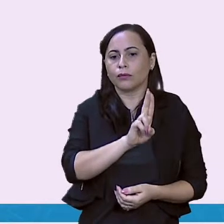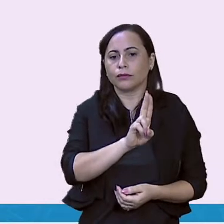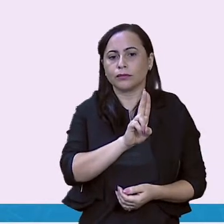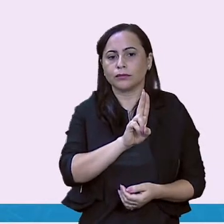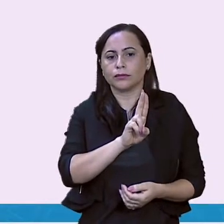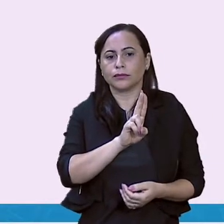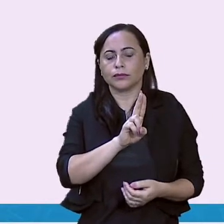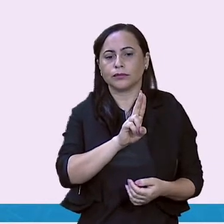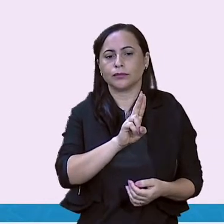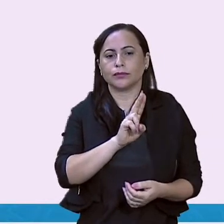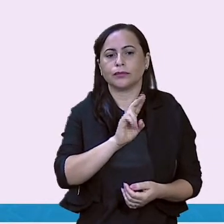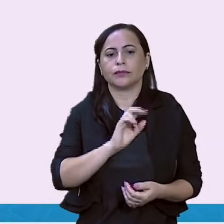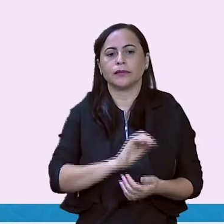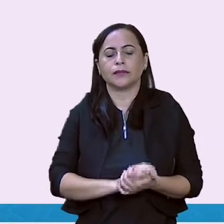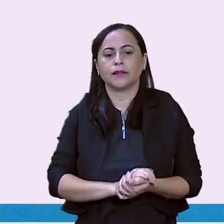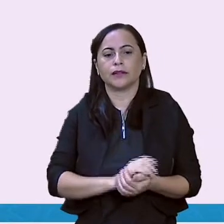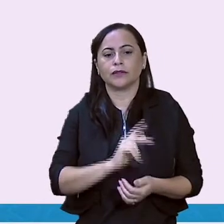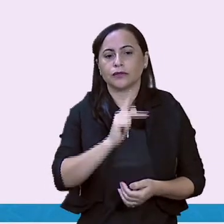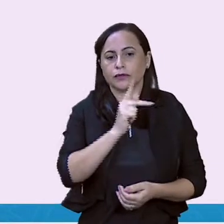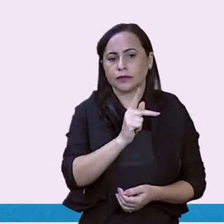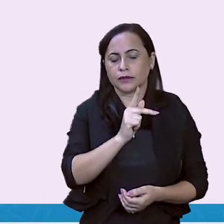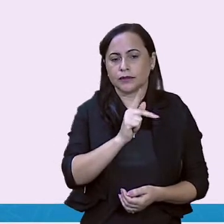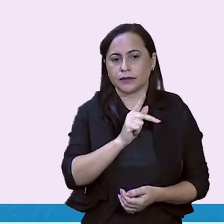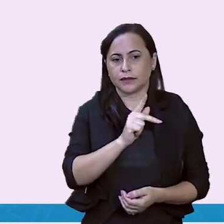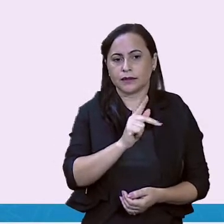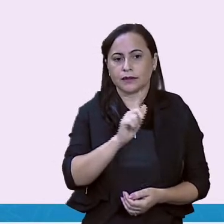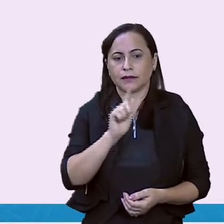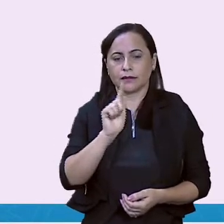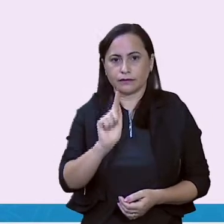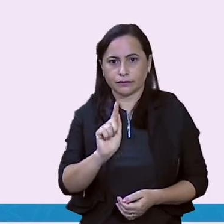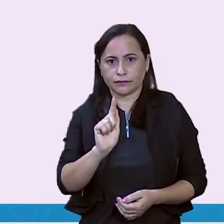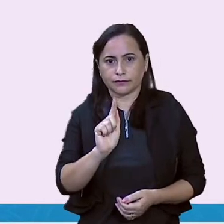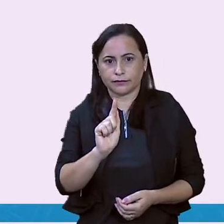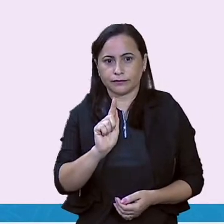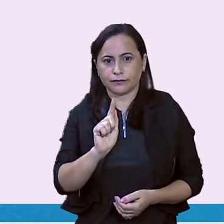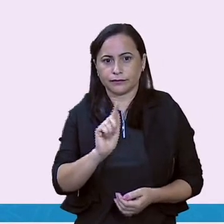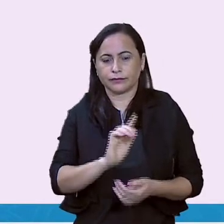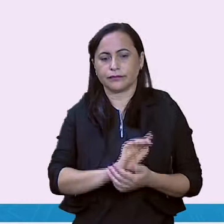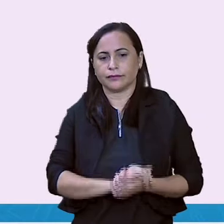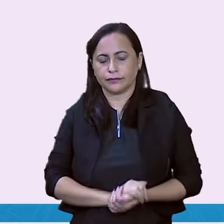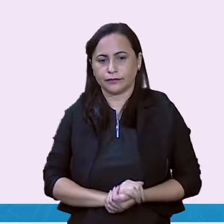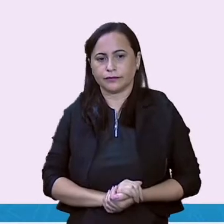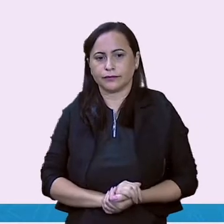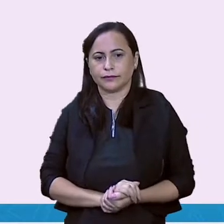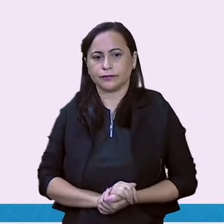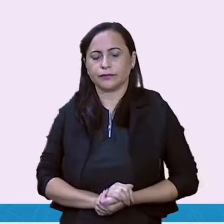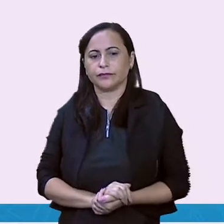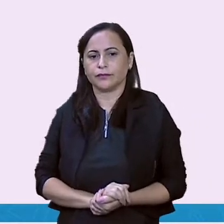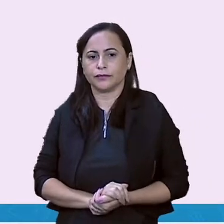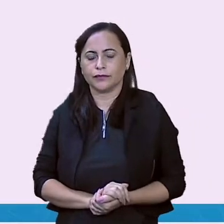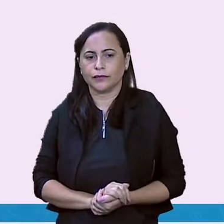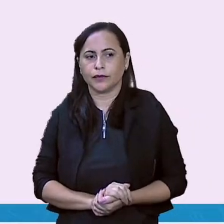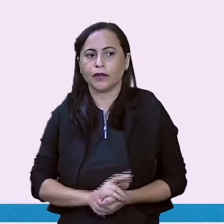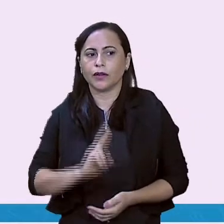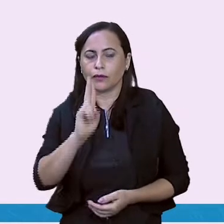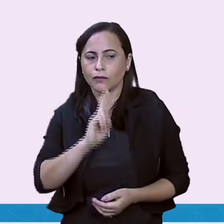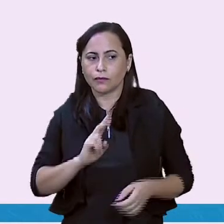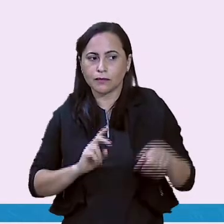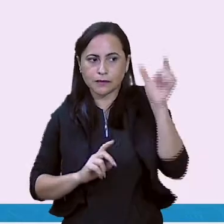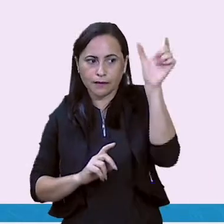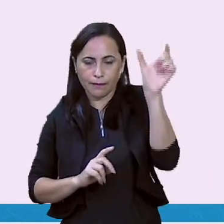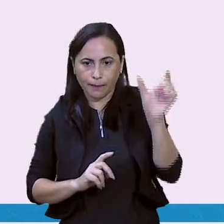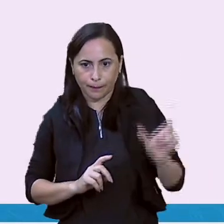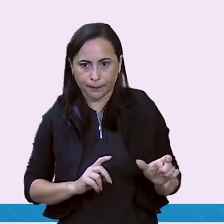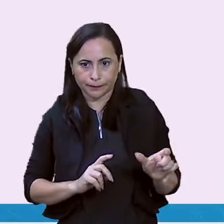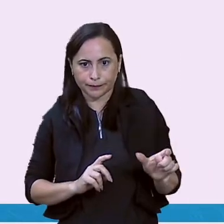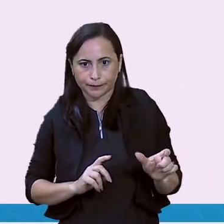para metro, o L para litro, o U se eu compro em unidade ou se eu compro em quilo, ou